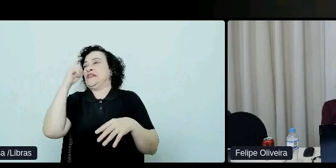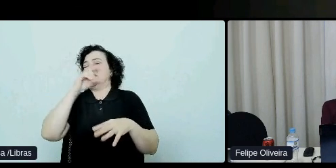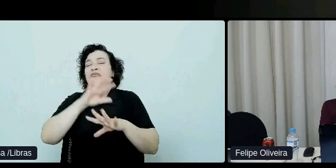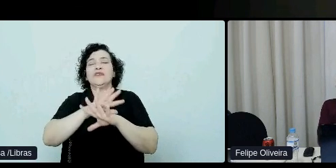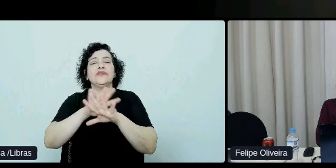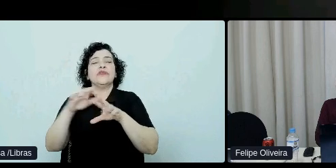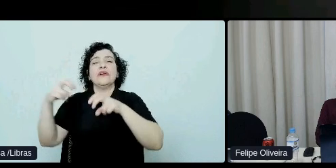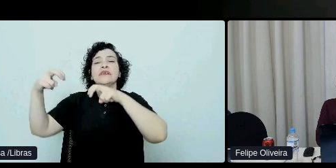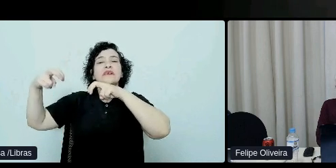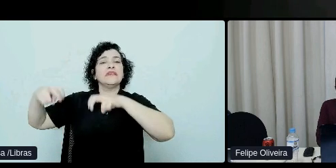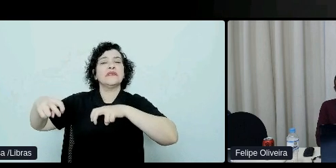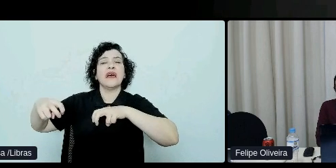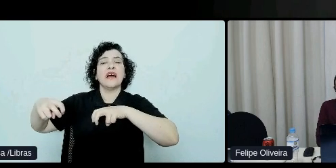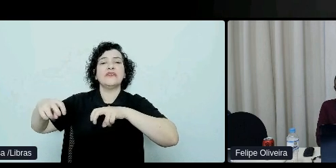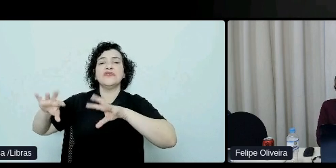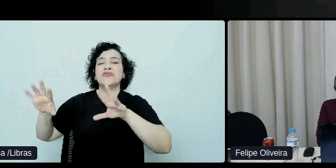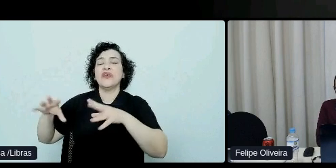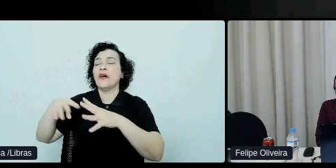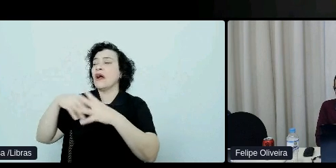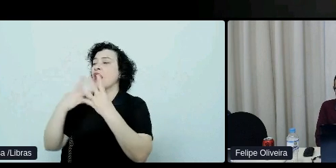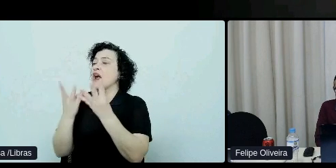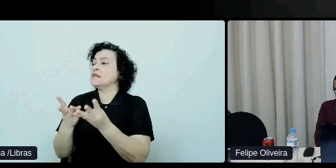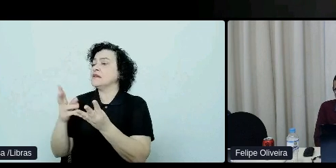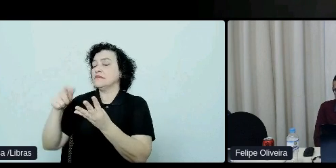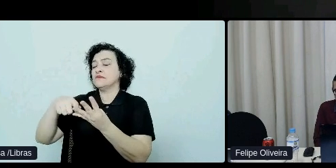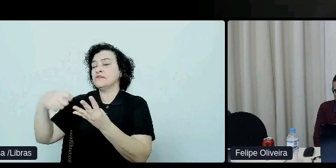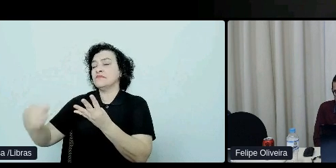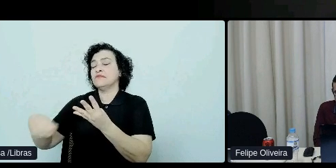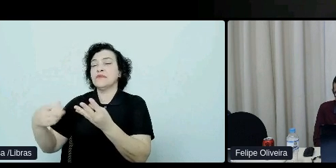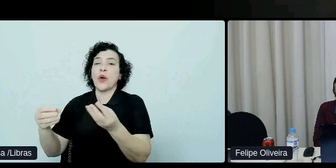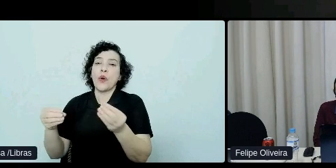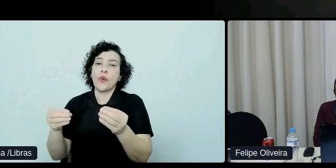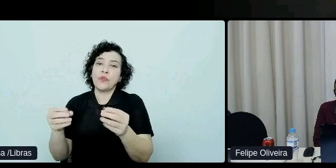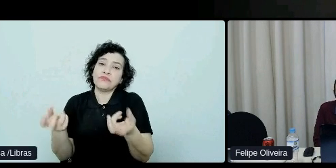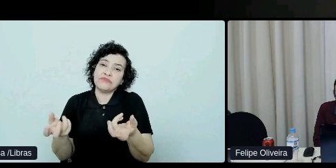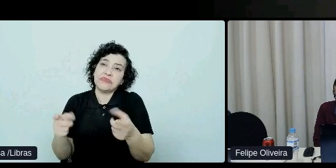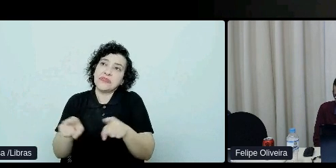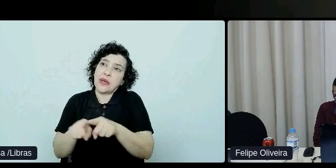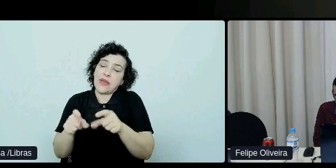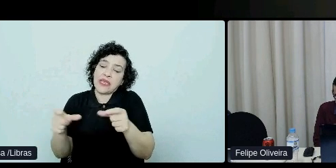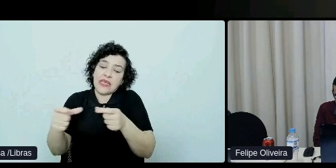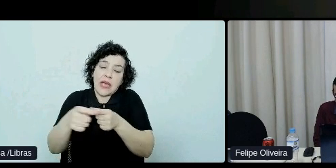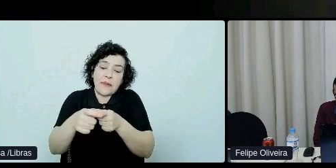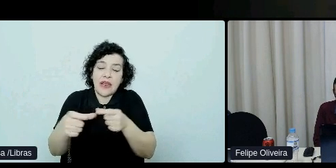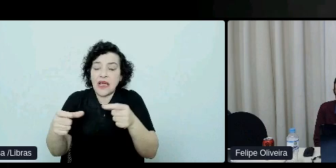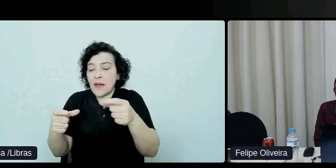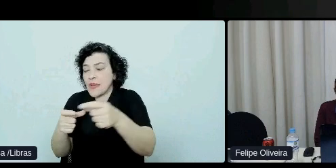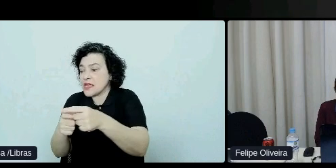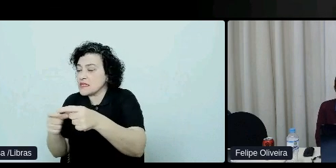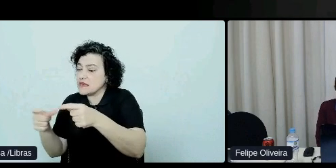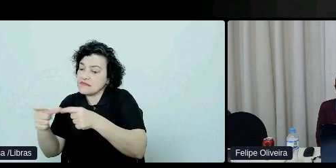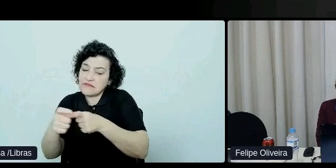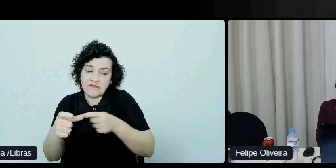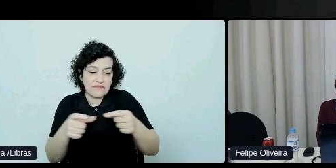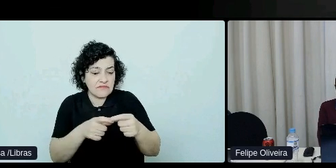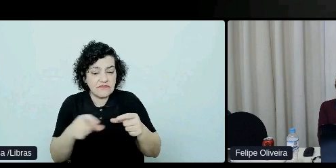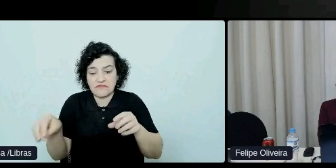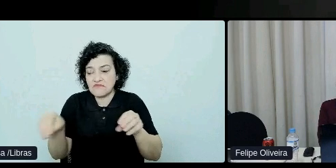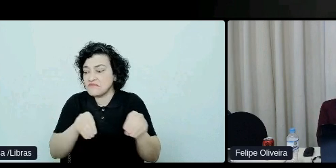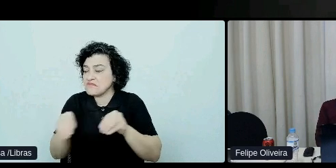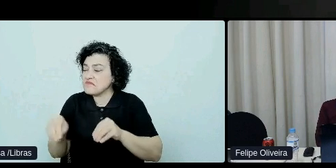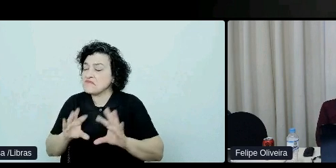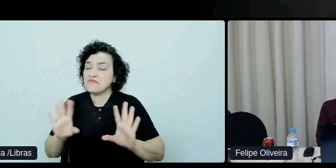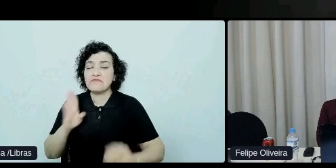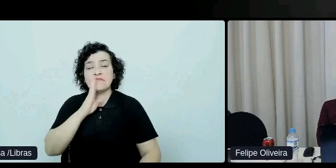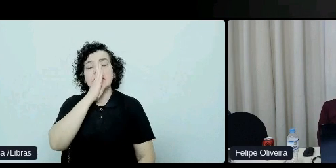está só sentado, sei lá, jogando uma carta ou montando um quebra-cabeça, que são coisas que no caso eu gosto, né? Tem que falar que a pessoa goste. E você está